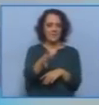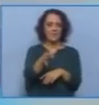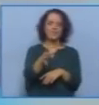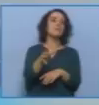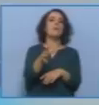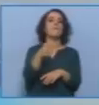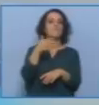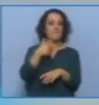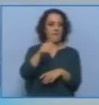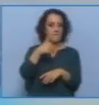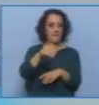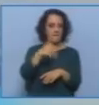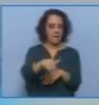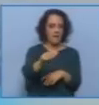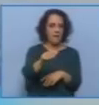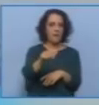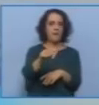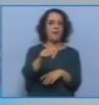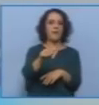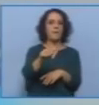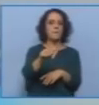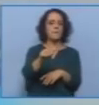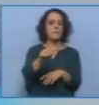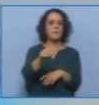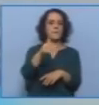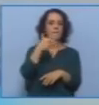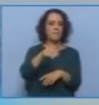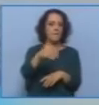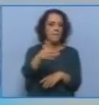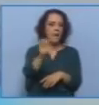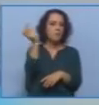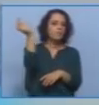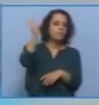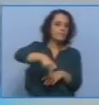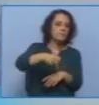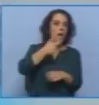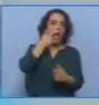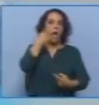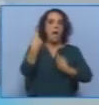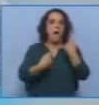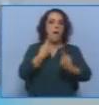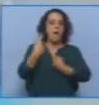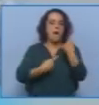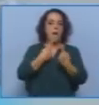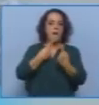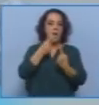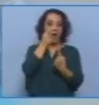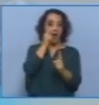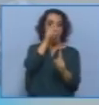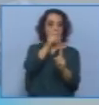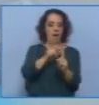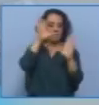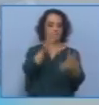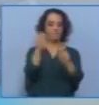aqui também, virá então esse alguém resgatar esse homem,